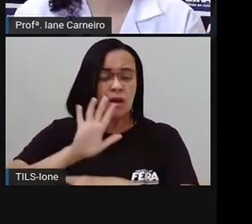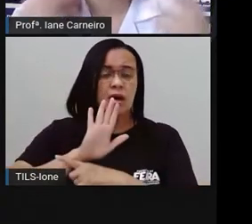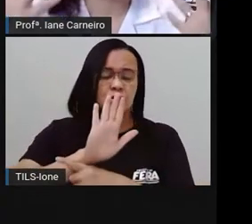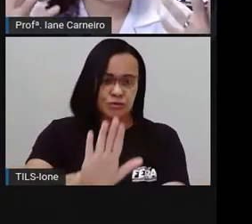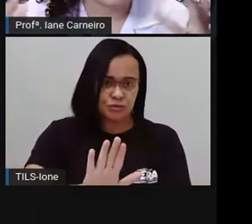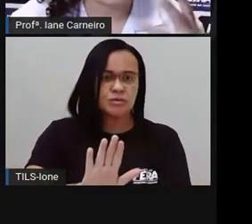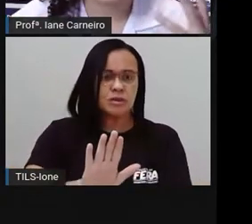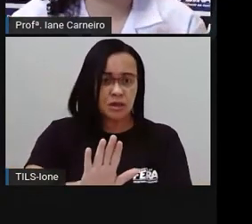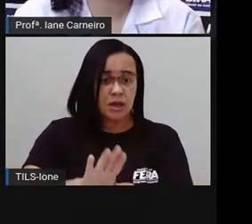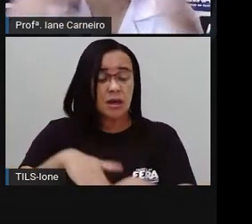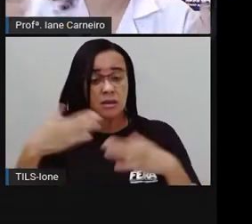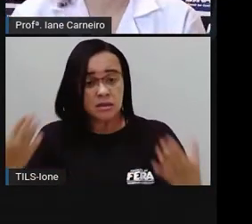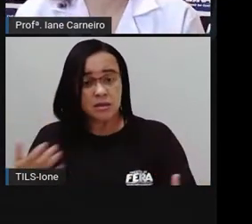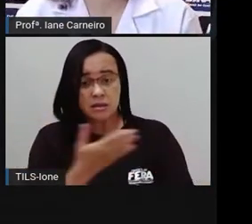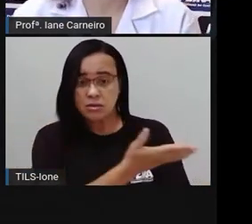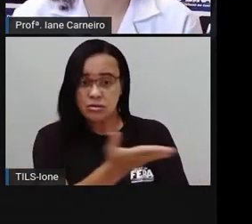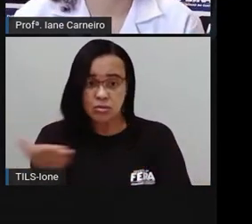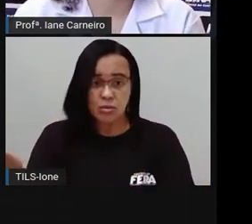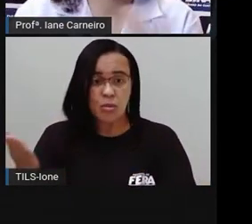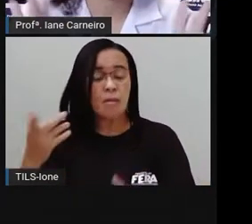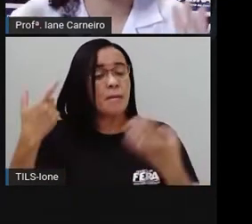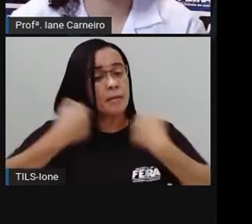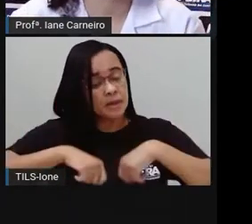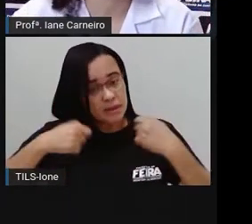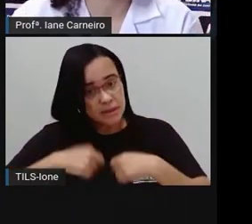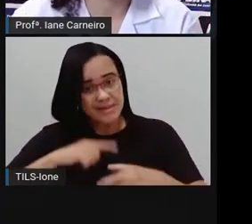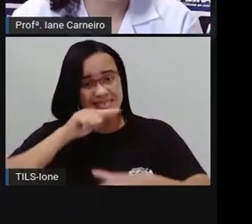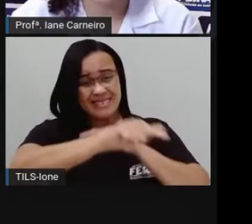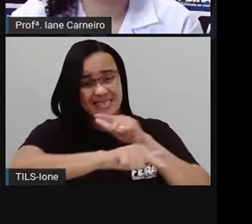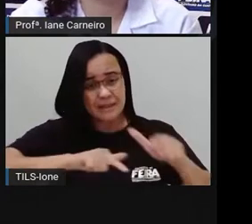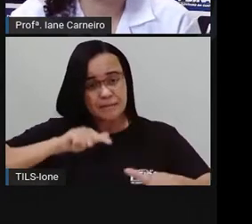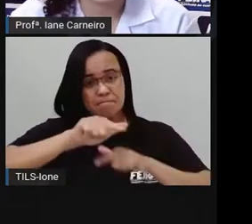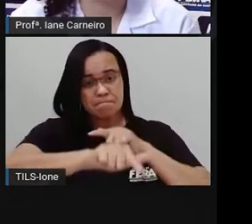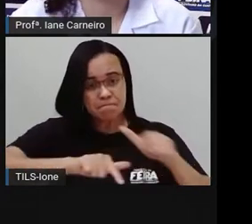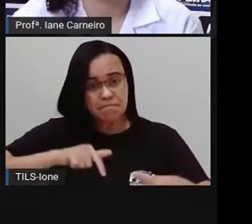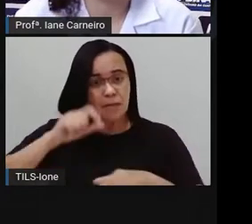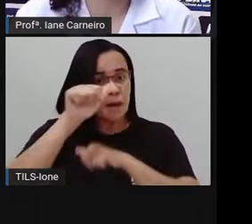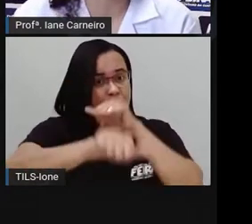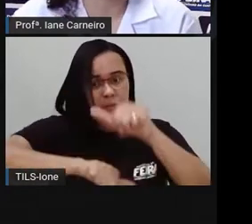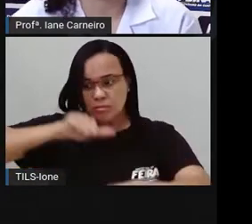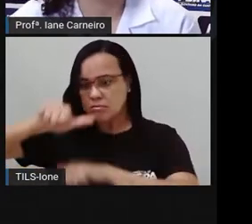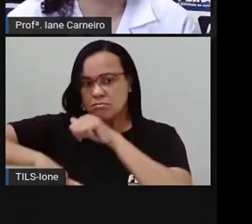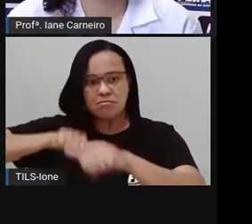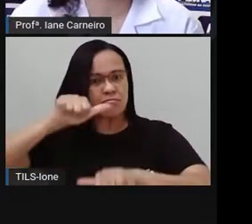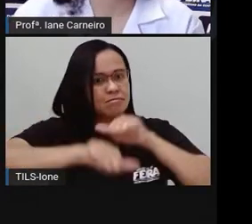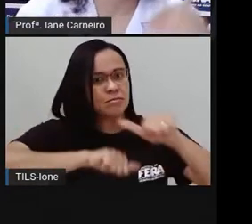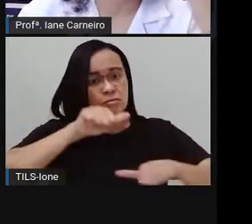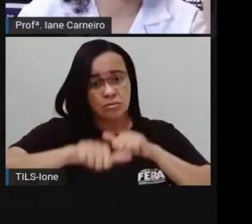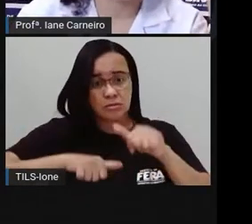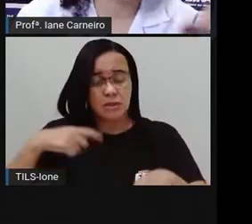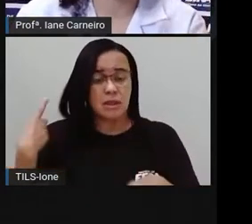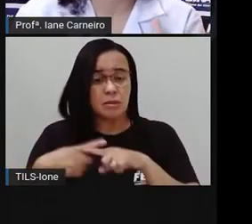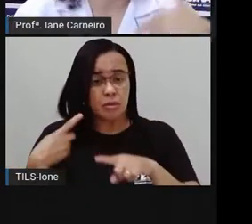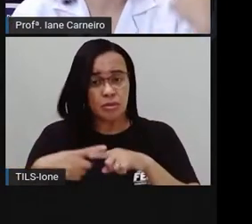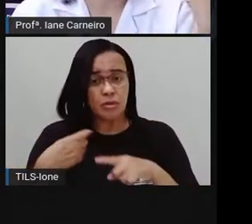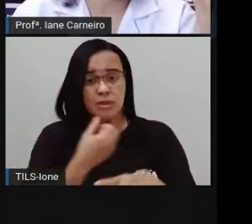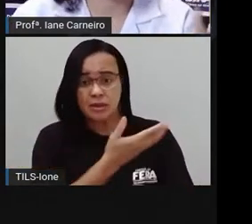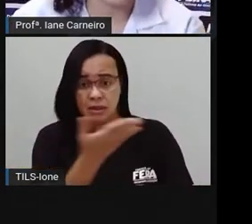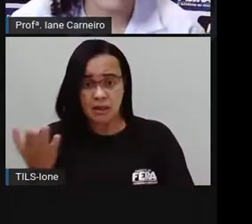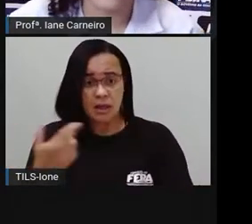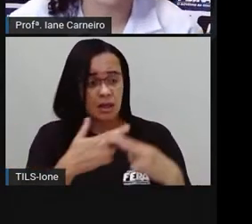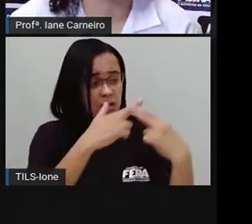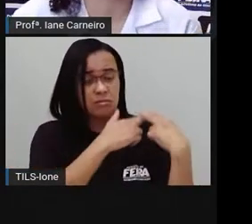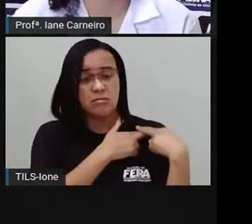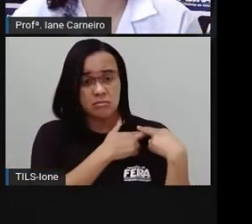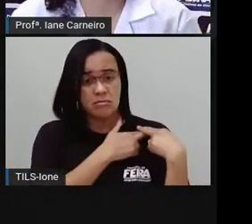viu, crianças, trabalhar para mudar essa situação. Todos nós somos responsáveis por isso, né? Porque um problema vai